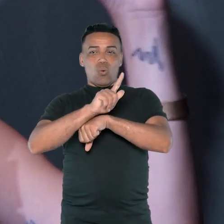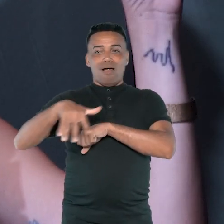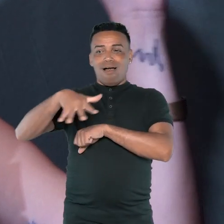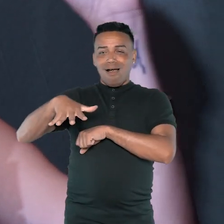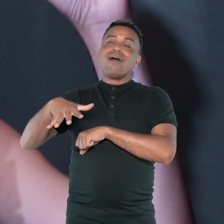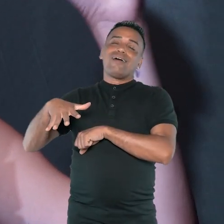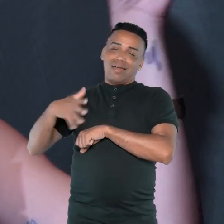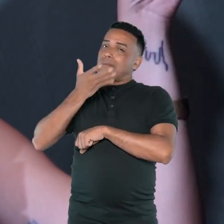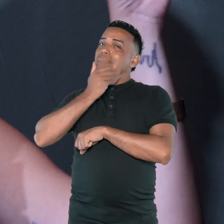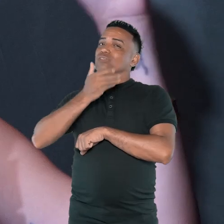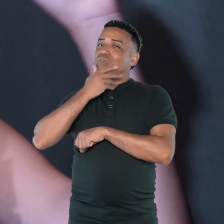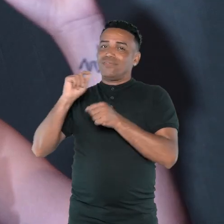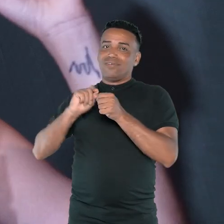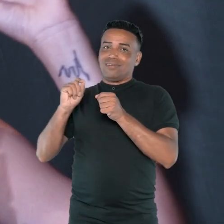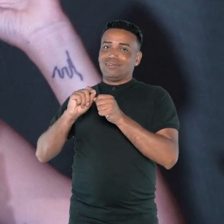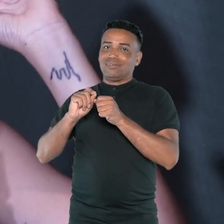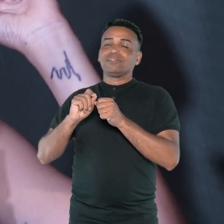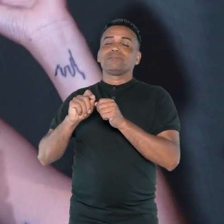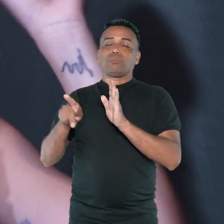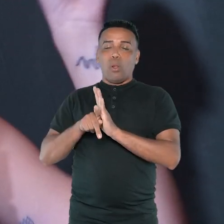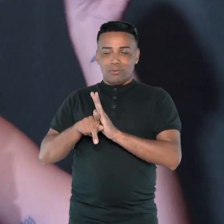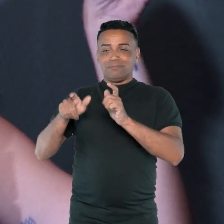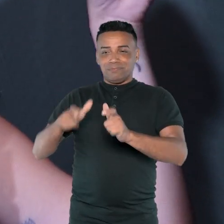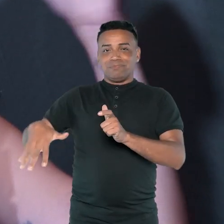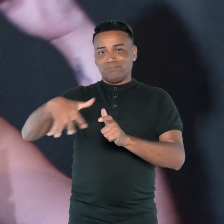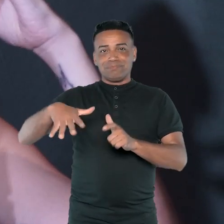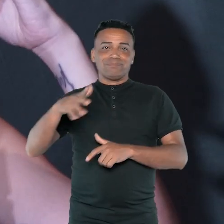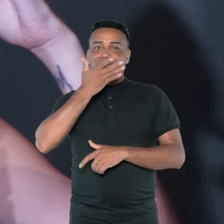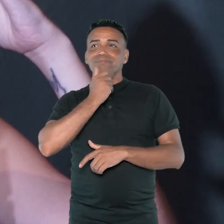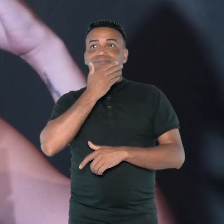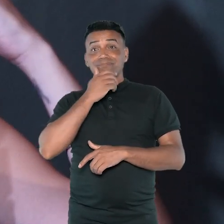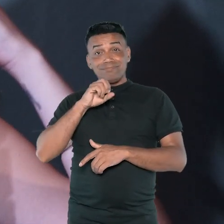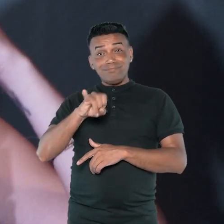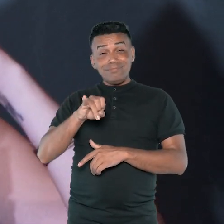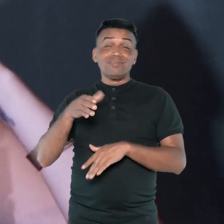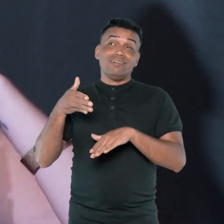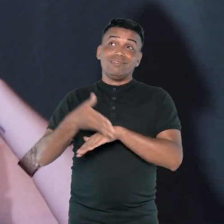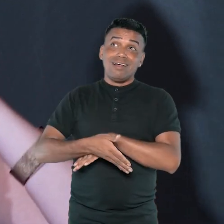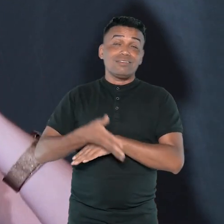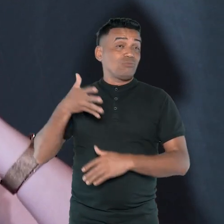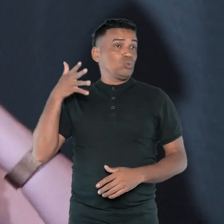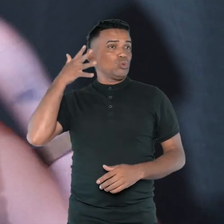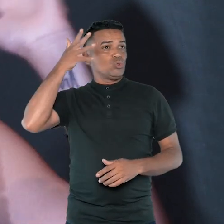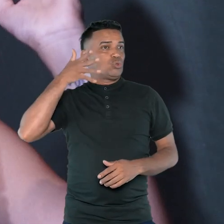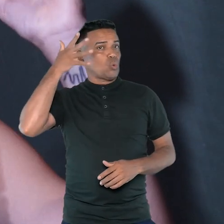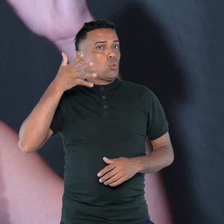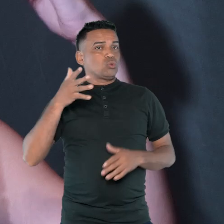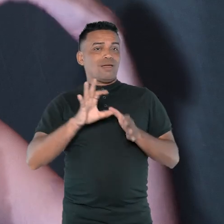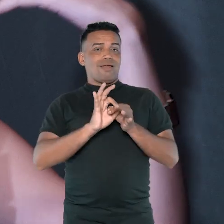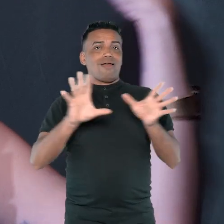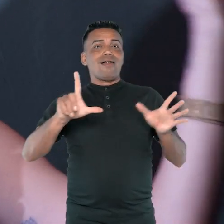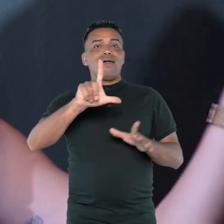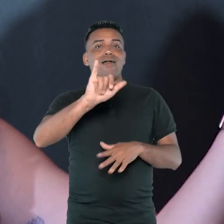forma, traz, que são de lugares muito específicos. Porque, senão, a gente começa a entrar quase num discurso um tanto liberal, de